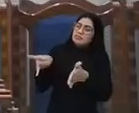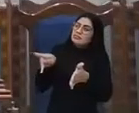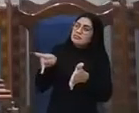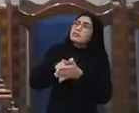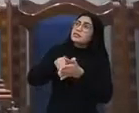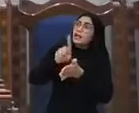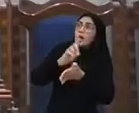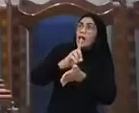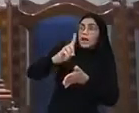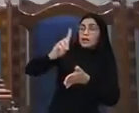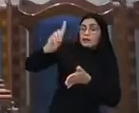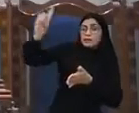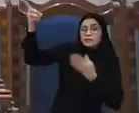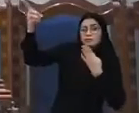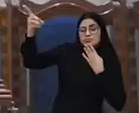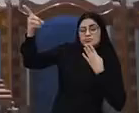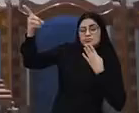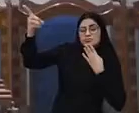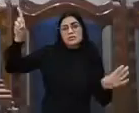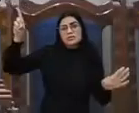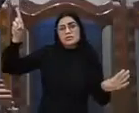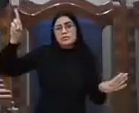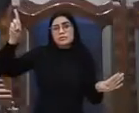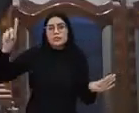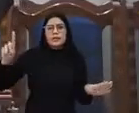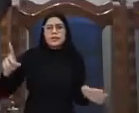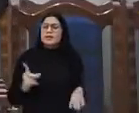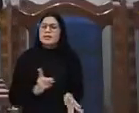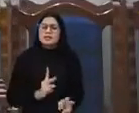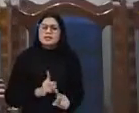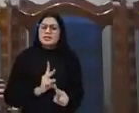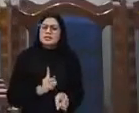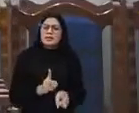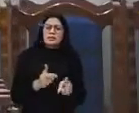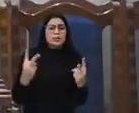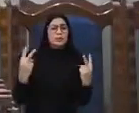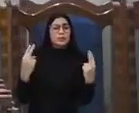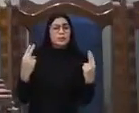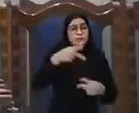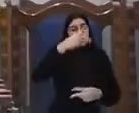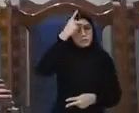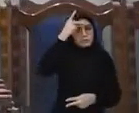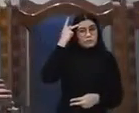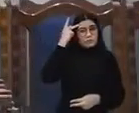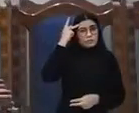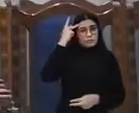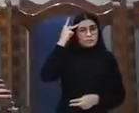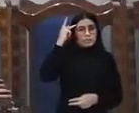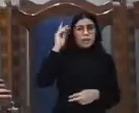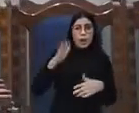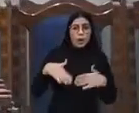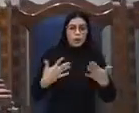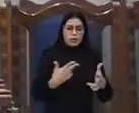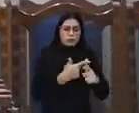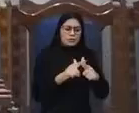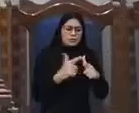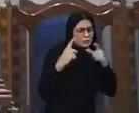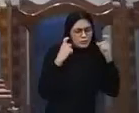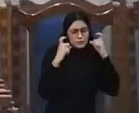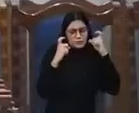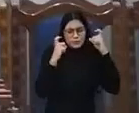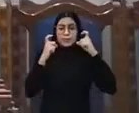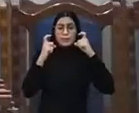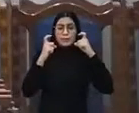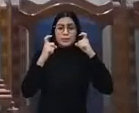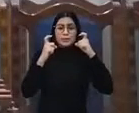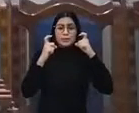desconhecido. Aleluia. Sempre foi assim. As pessoas na hora da aflição, eles querem recorrer a qualquer Deus, mas não é assim.